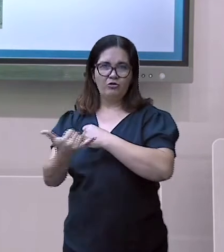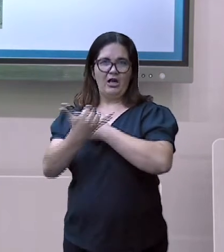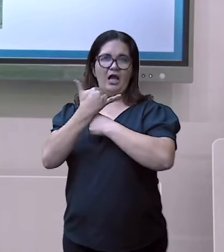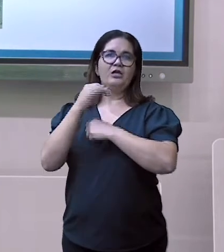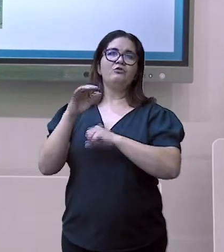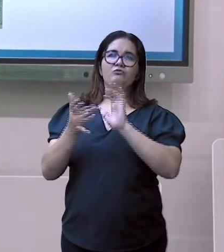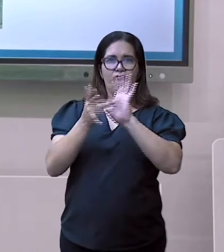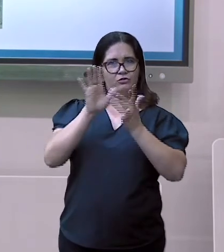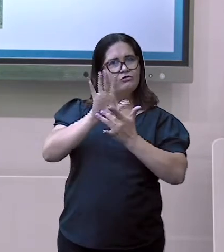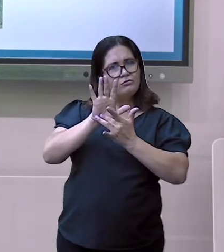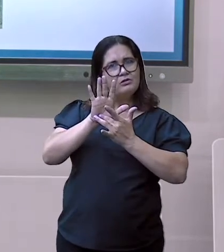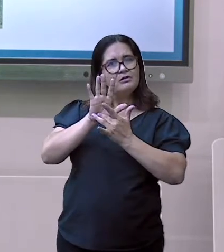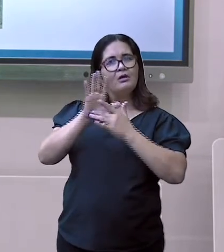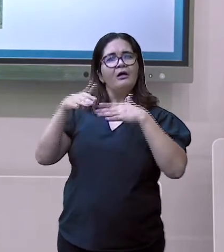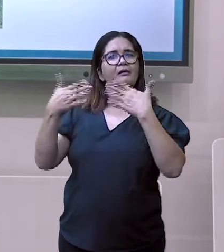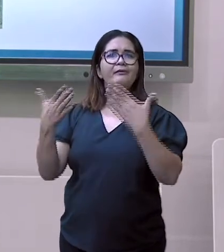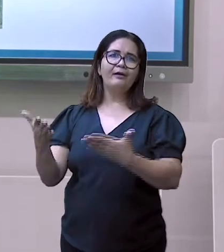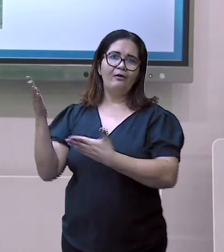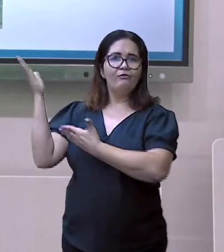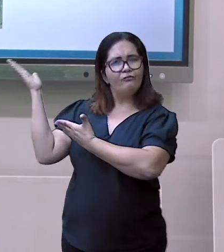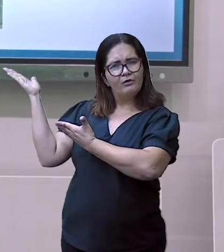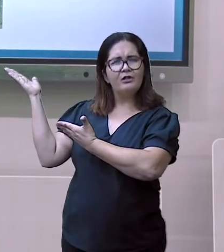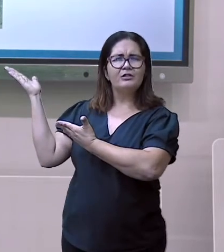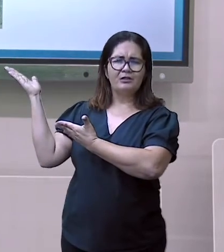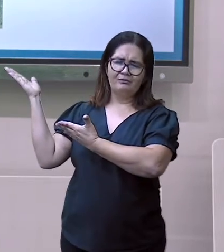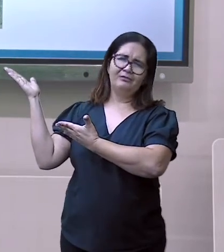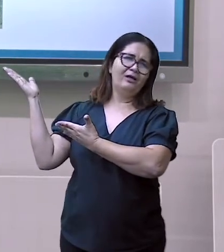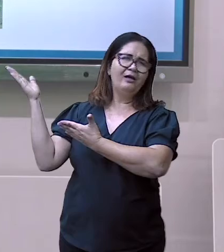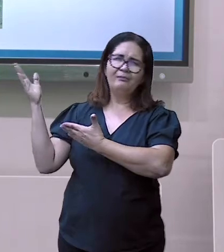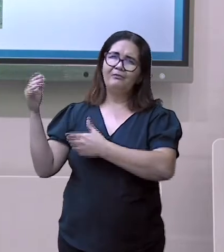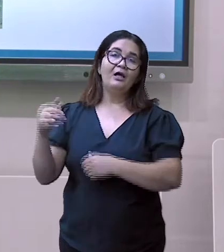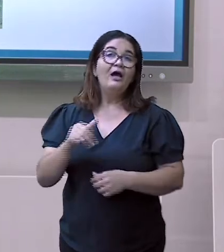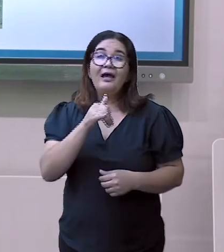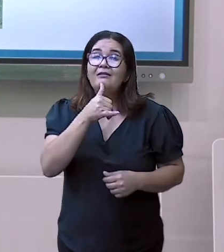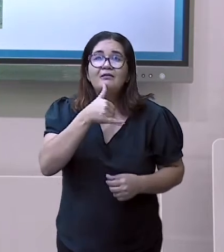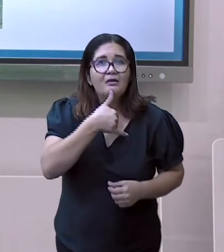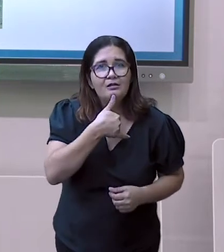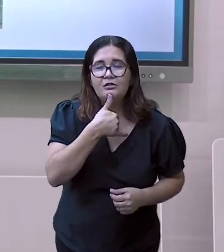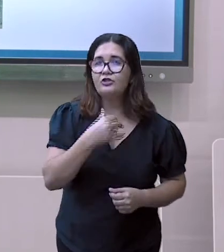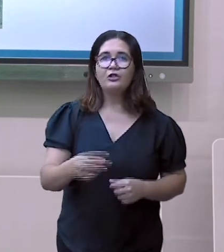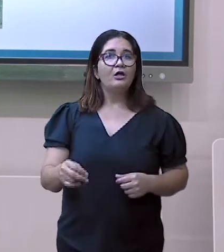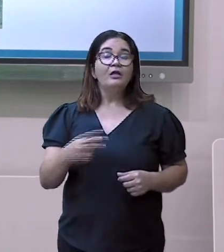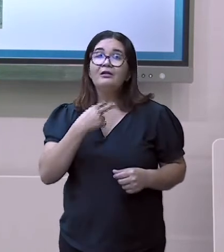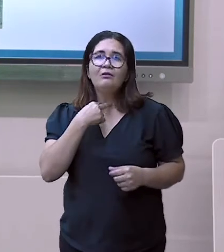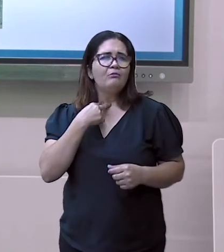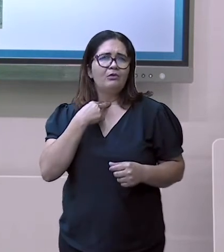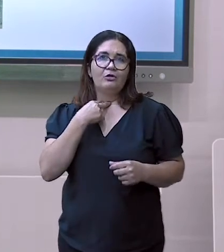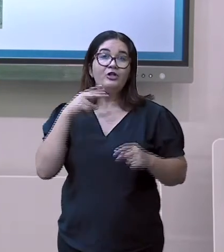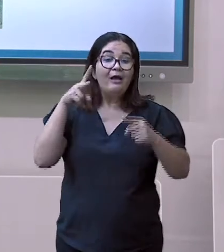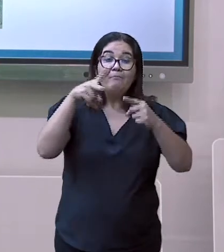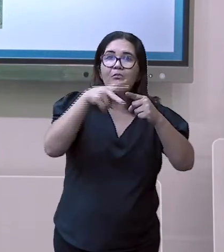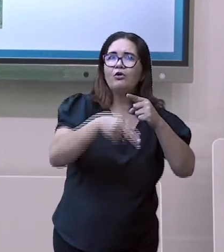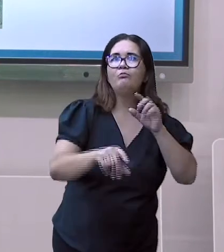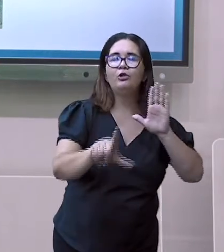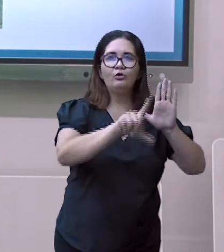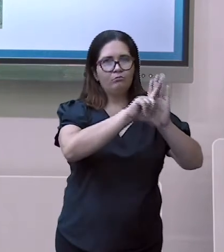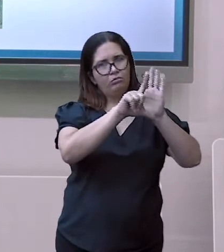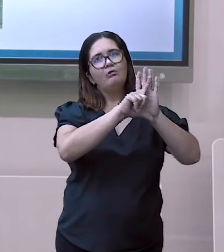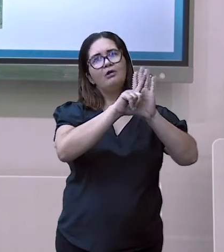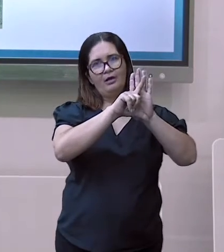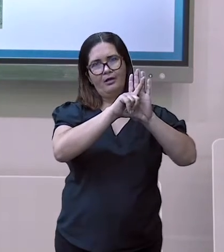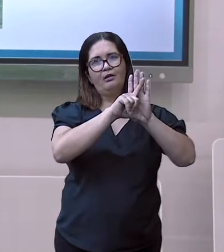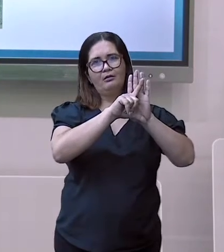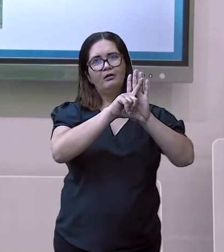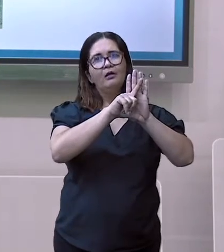animal a consideram cruel e degradante, consideram a festa cruel e degradante